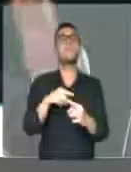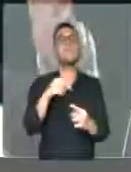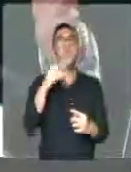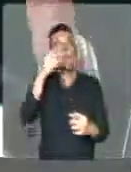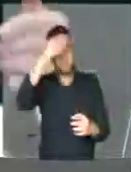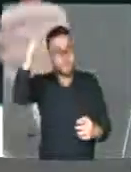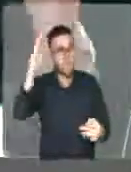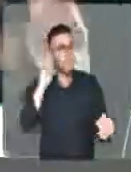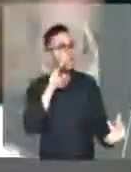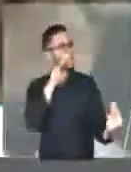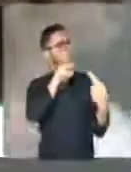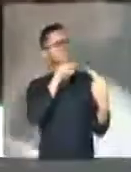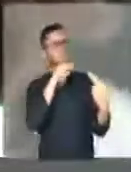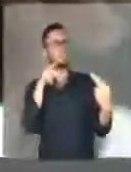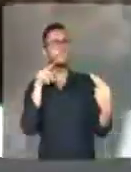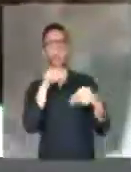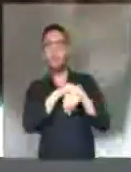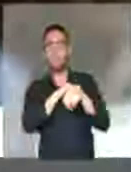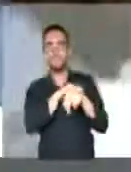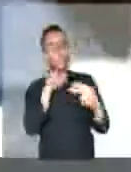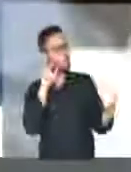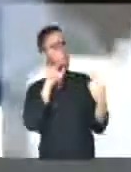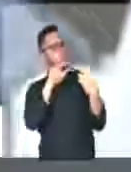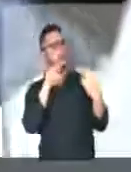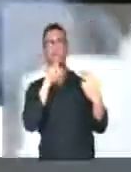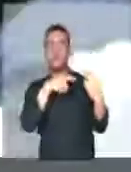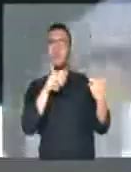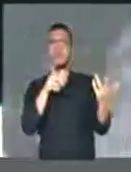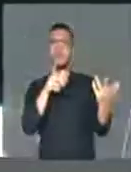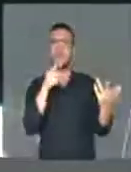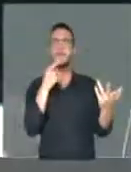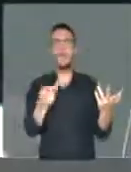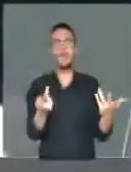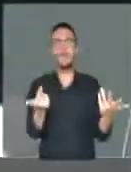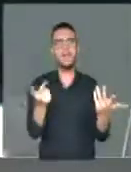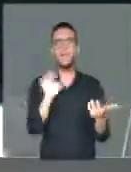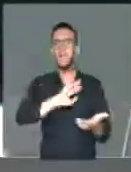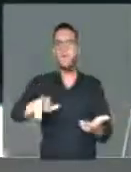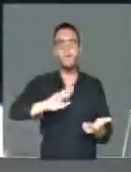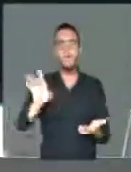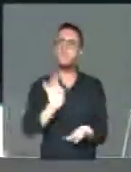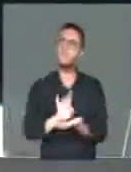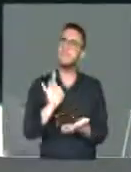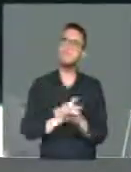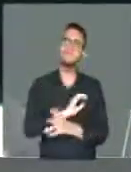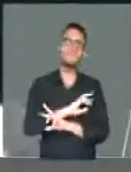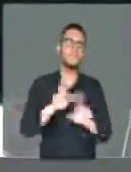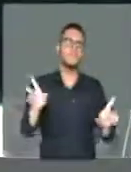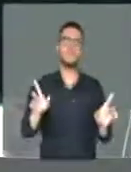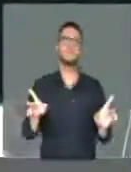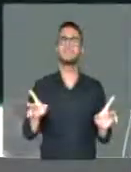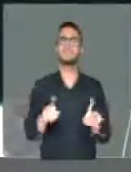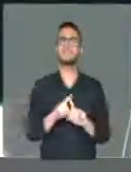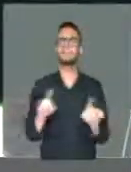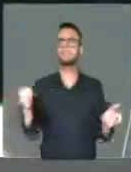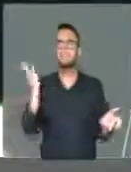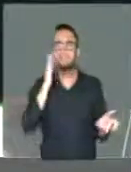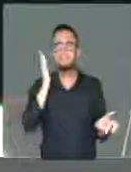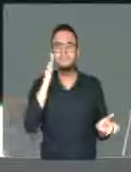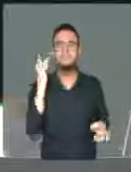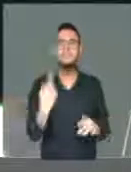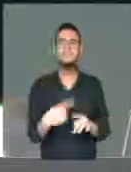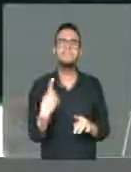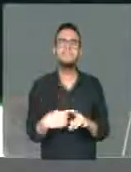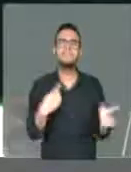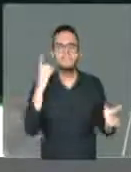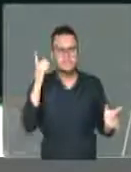olho, que nós conversamos com ele olhando no olho, que ele não tem nada a ver, que isso não é verdadeiro. Mas sabe por que, que os